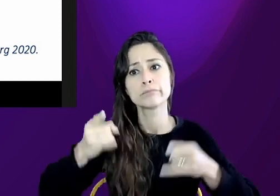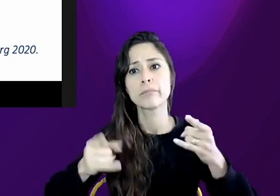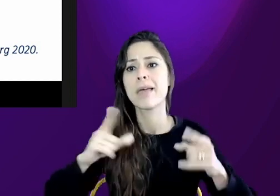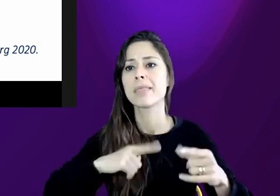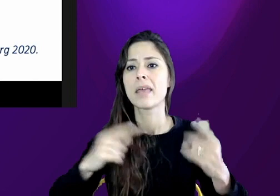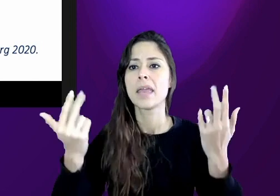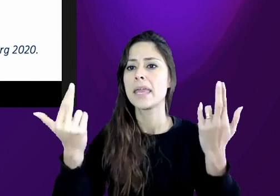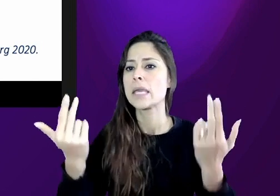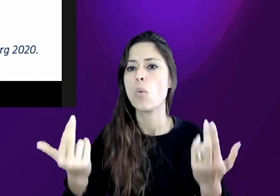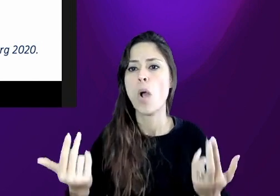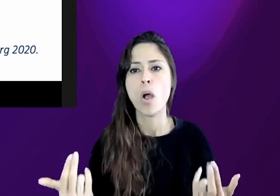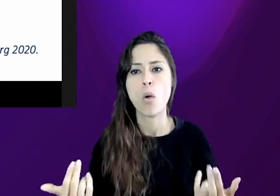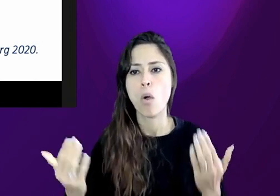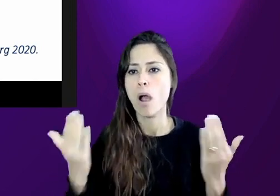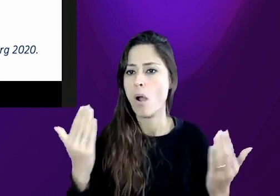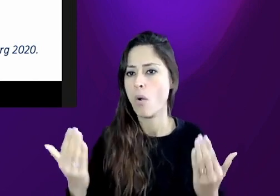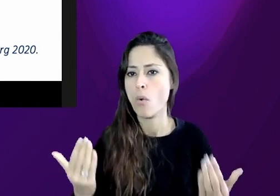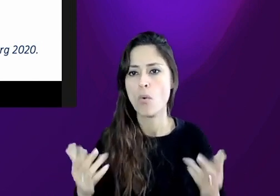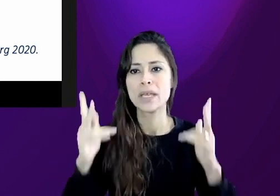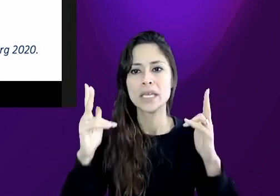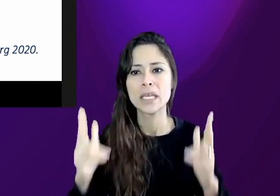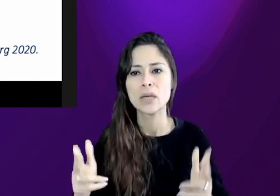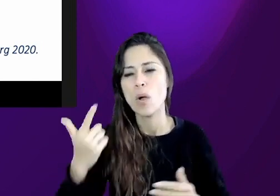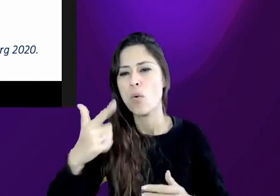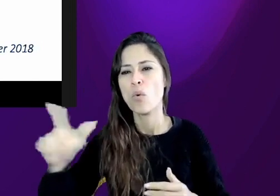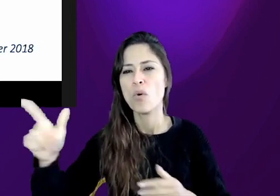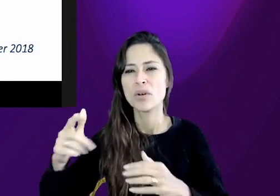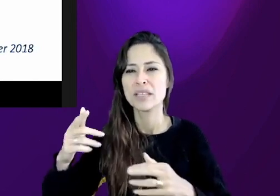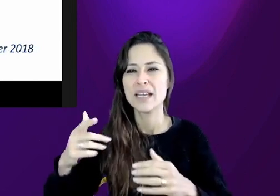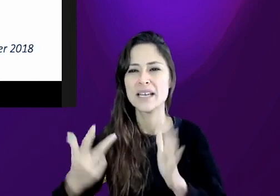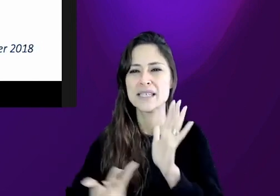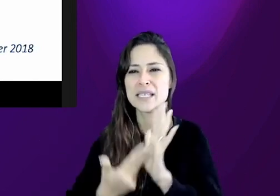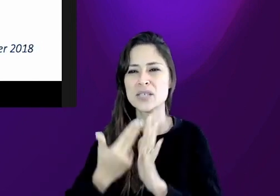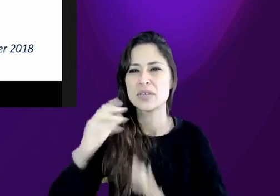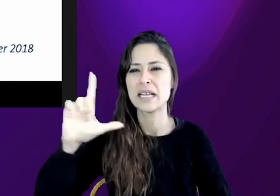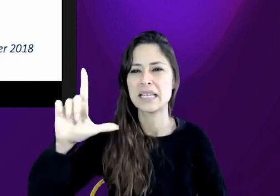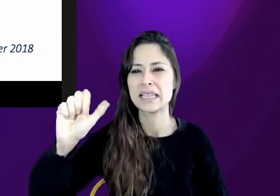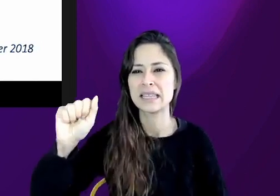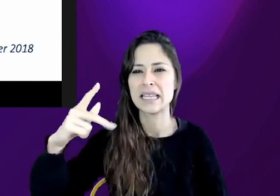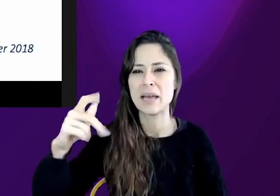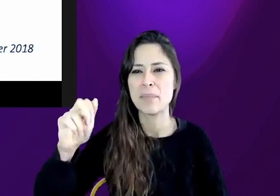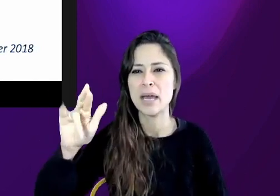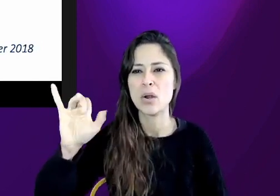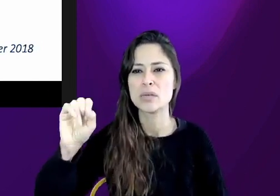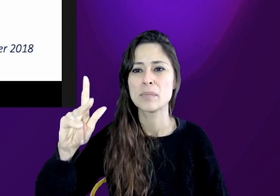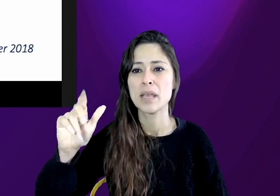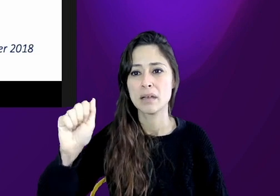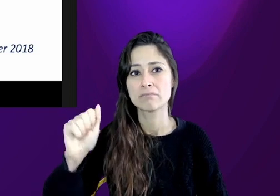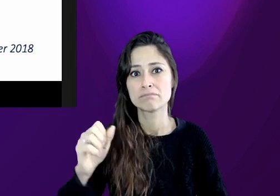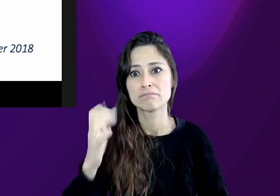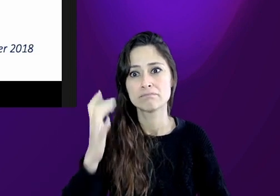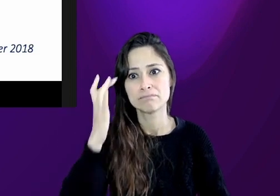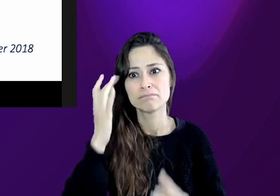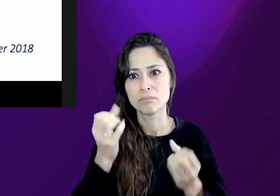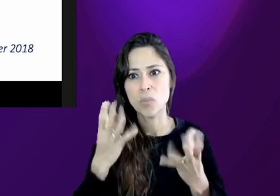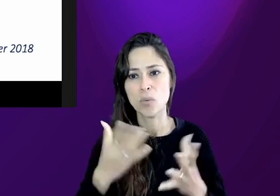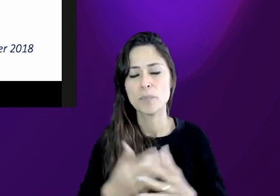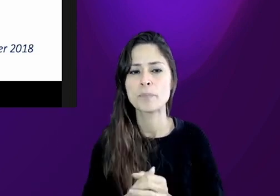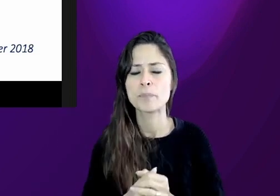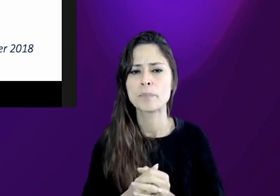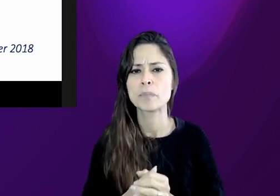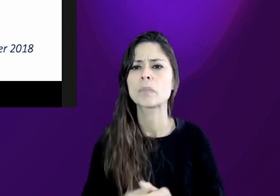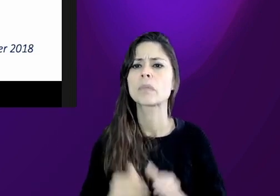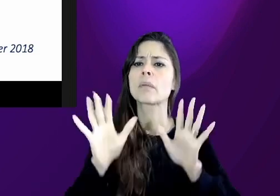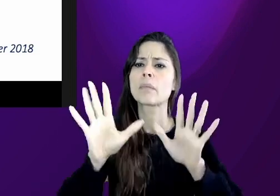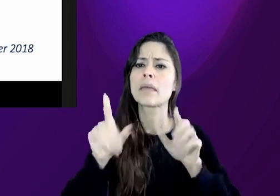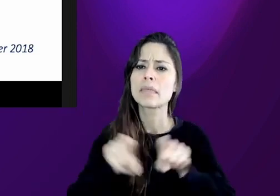esses mesmos parâmetros do que a cirurgia laparoscópica, o que nos traz bastante conforto. Já quando nós pensamos na sobrevida